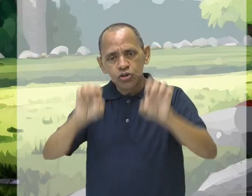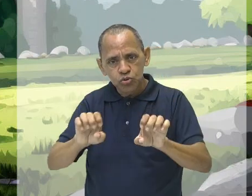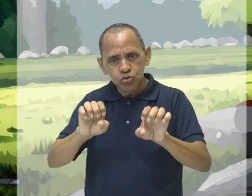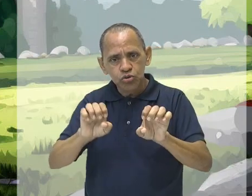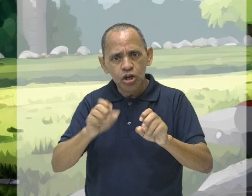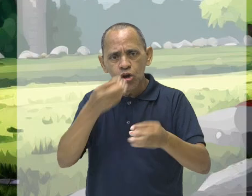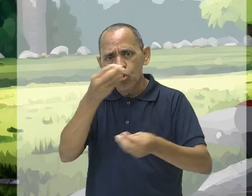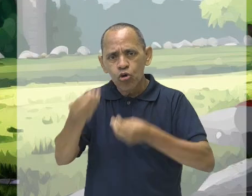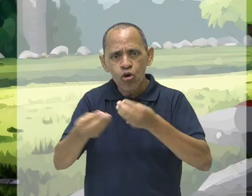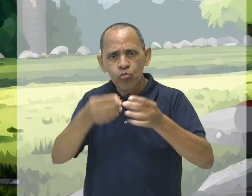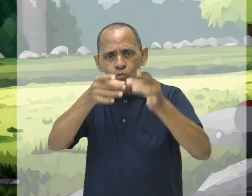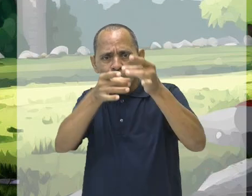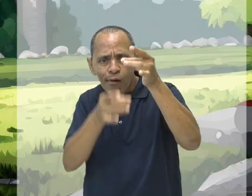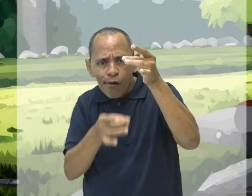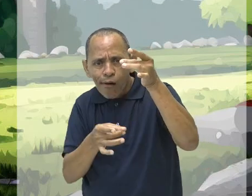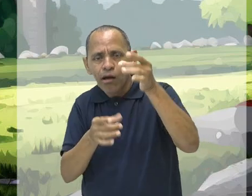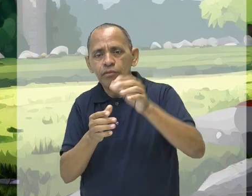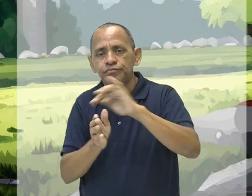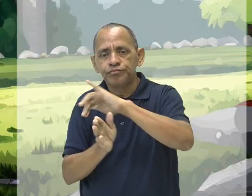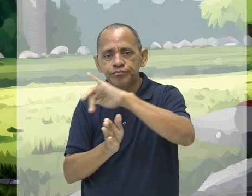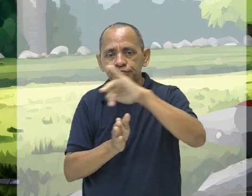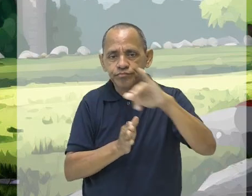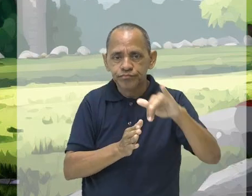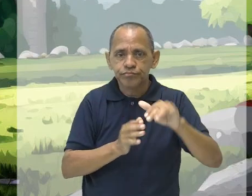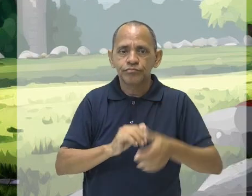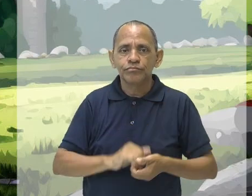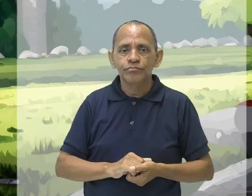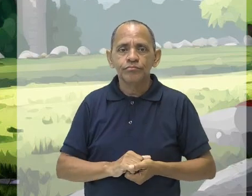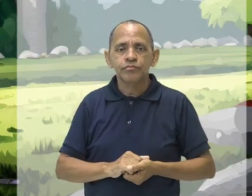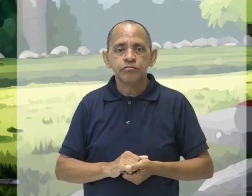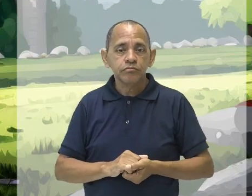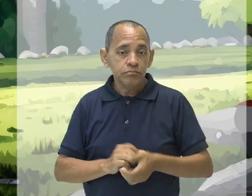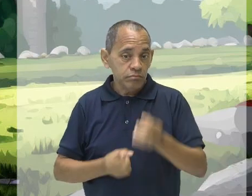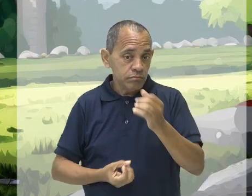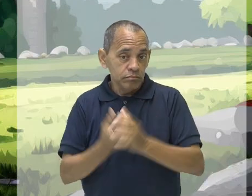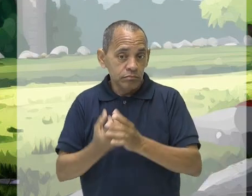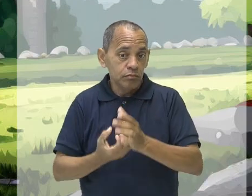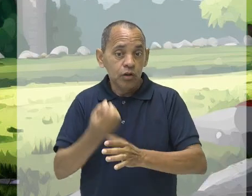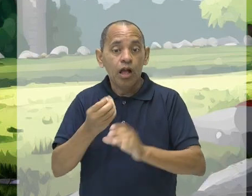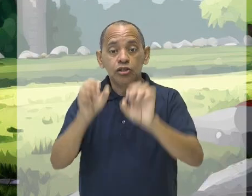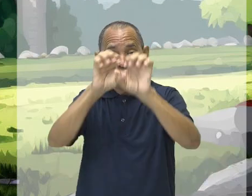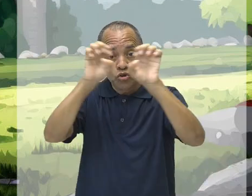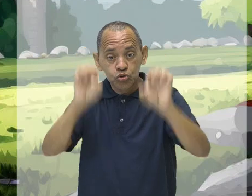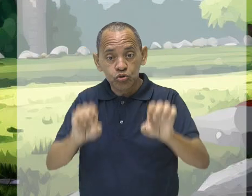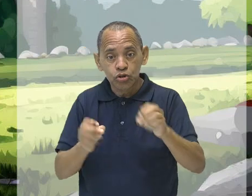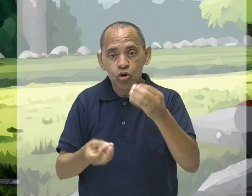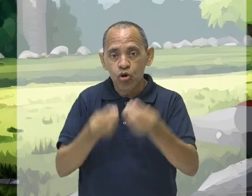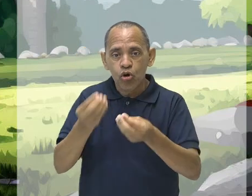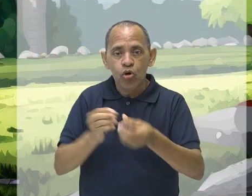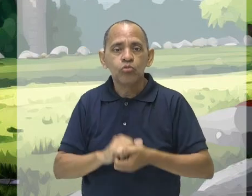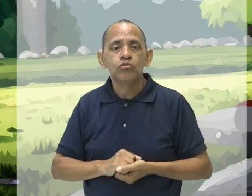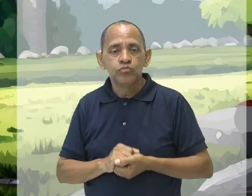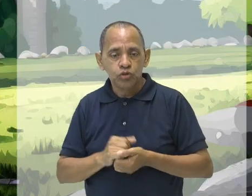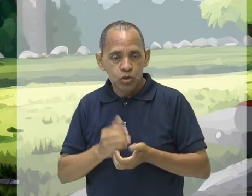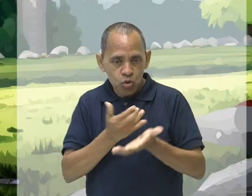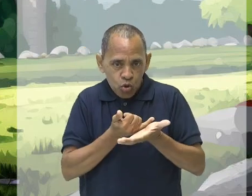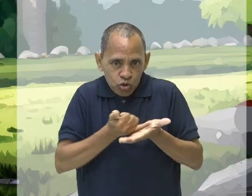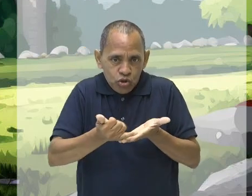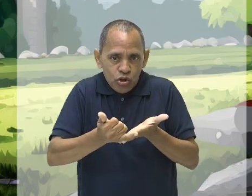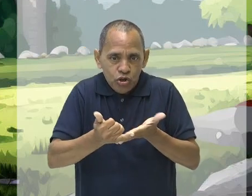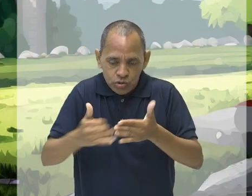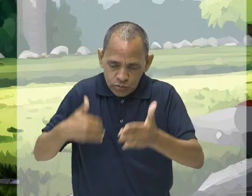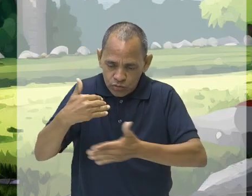falar mais detalhadamente, né? Já sabemos o que é. Então, a estrutura do conto ela é formada por situação inicial, o desenvolvimento e